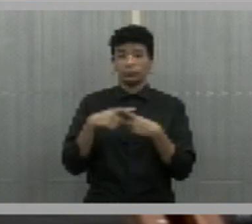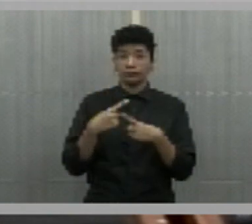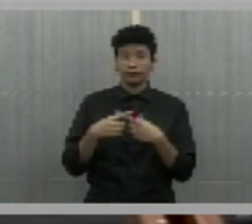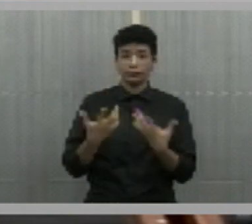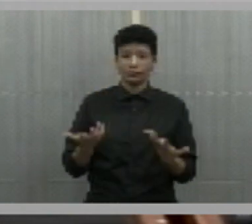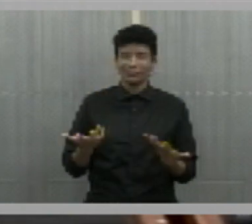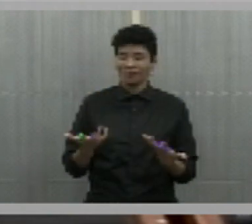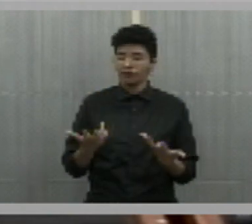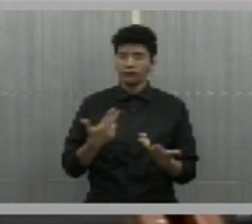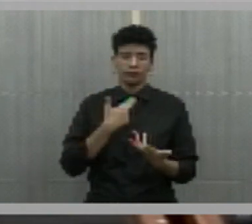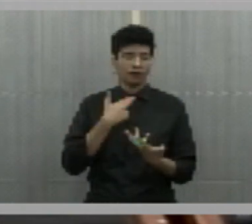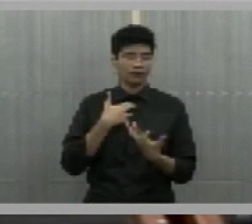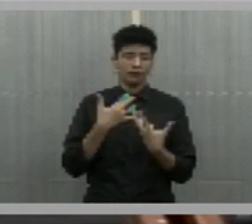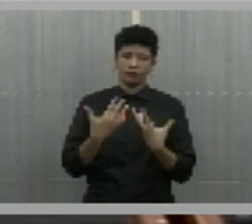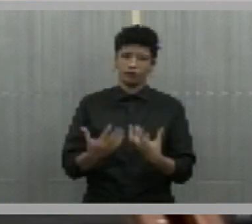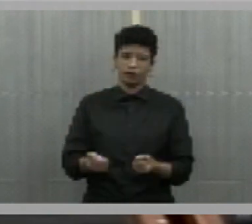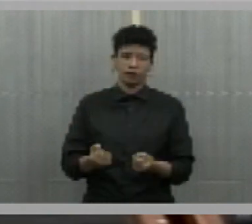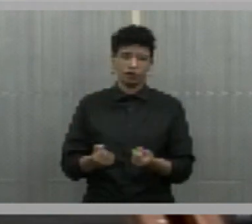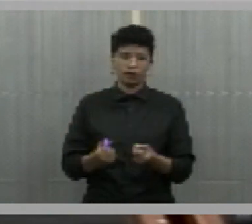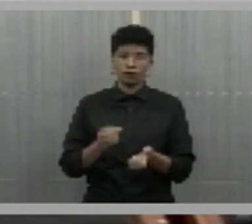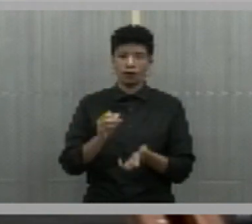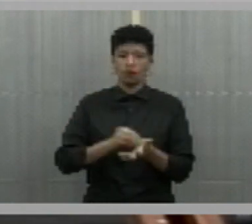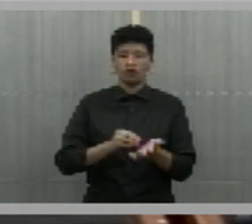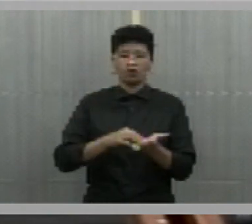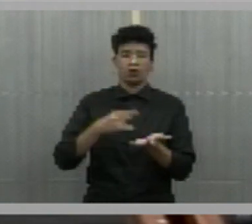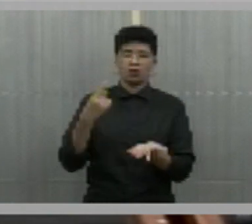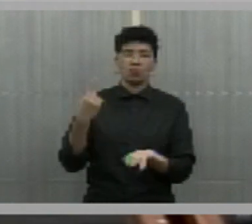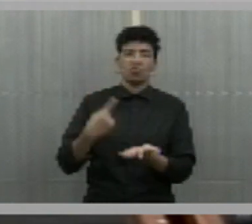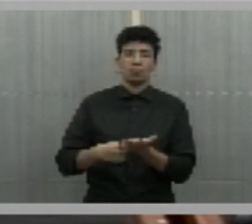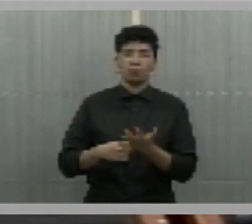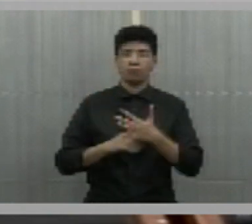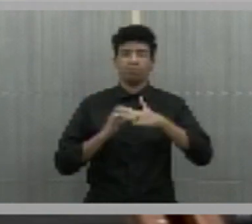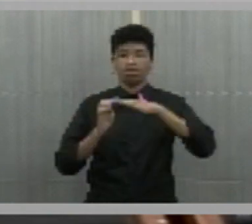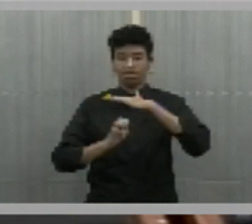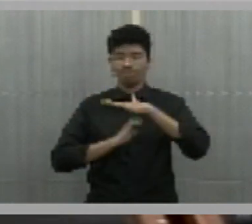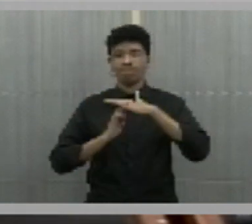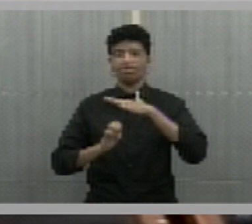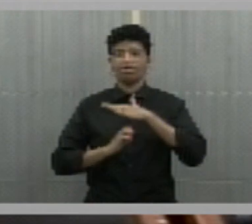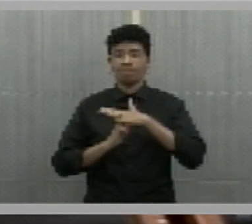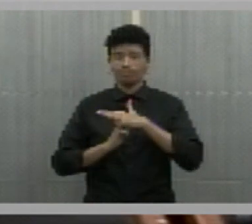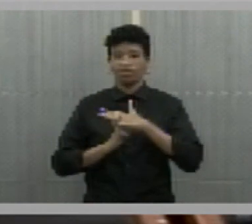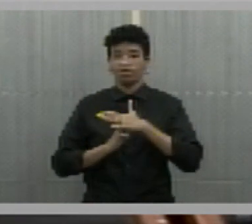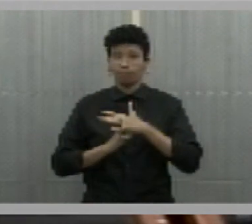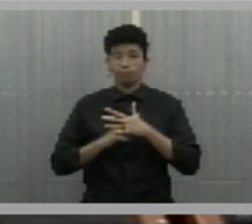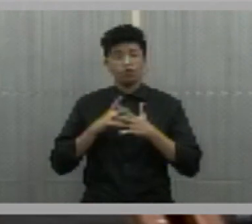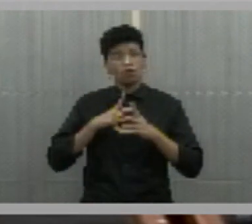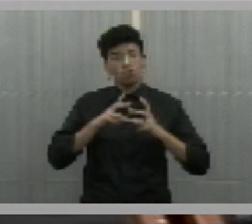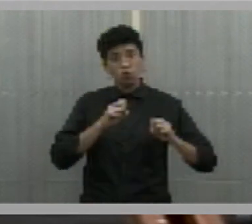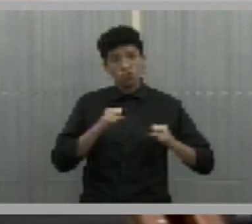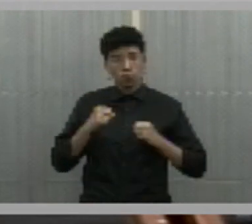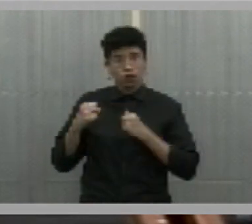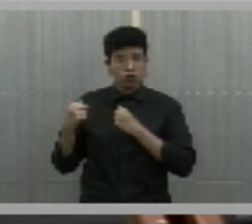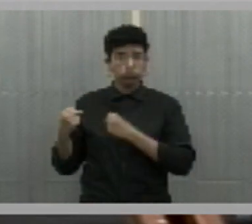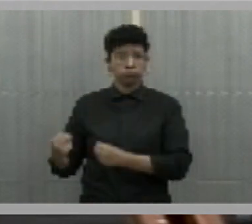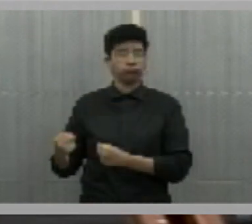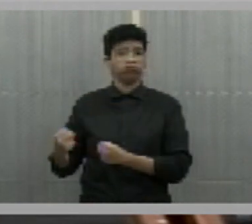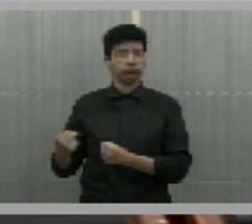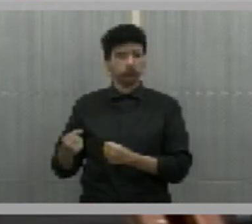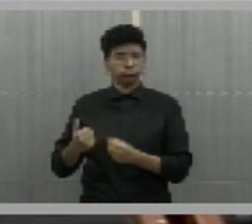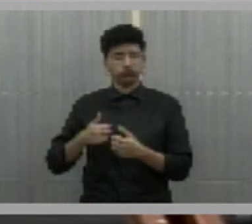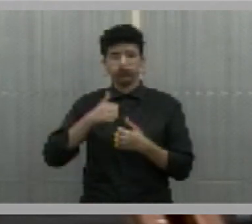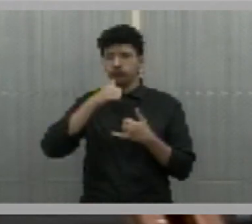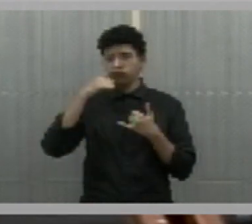é inadmissível a falta de compromisso dessa empresa, que tem um monopólio do fornecimento de